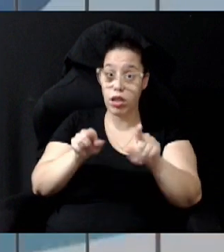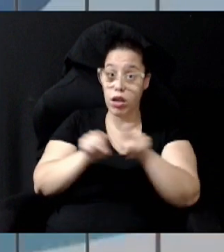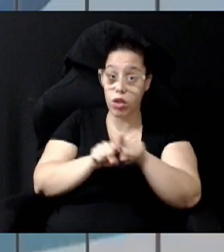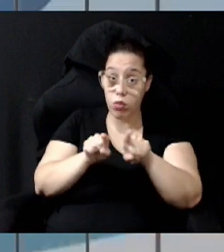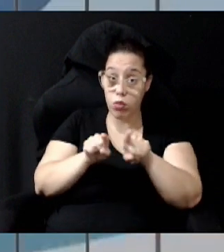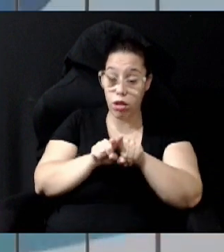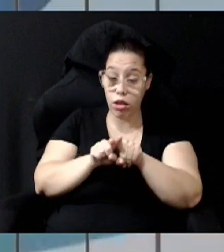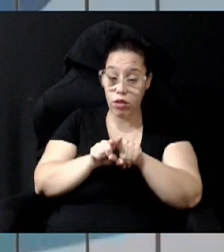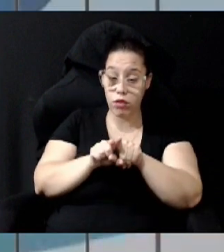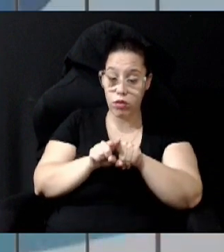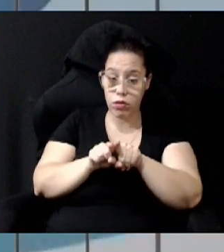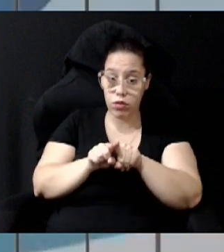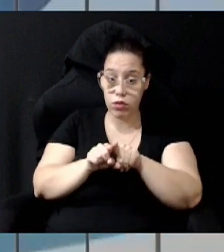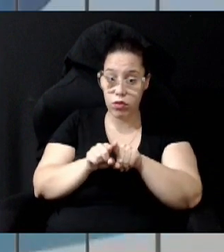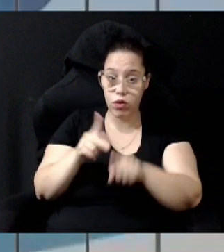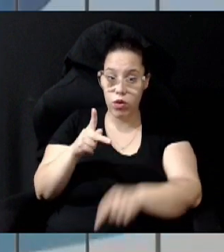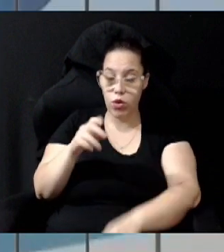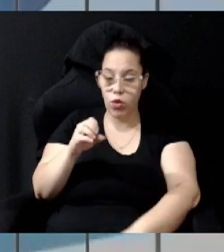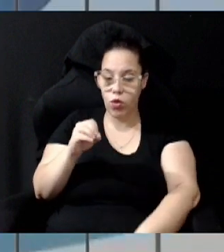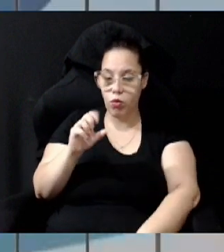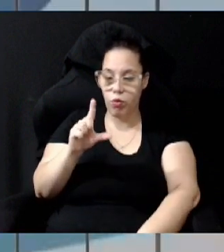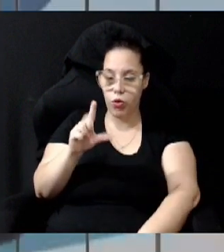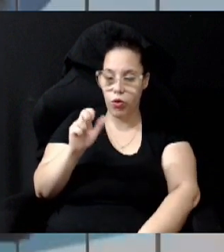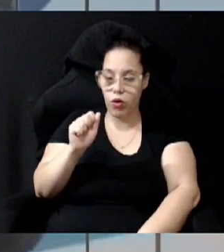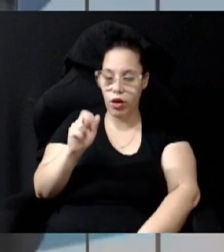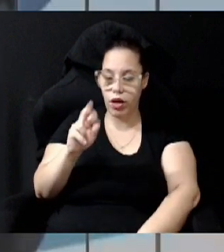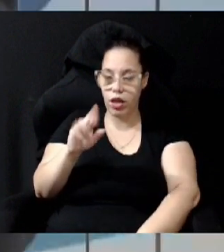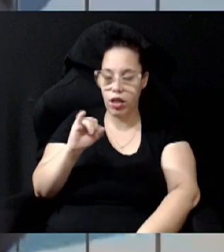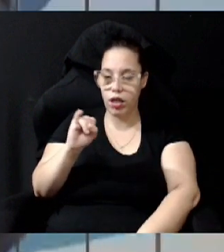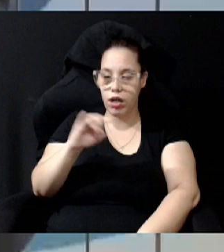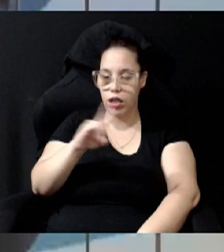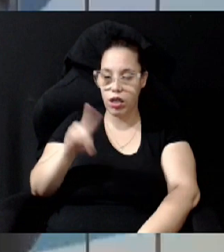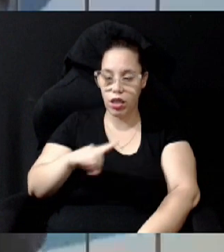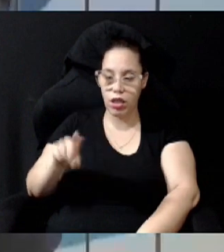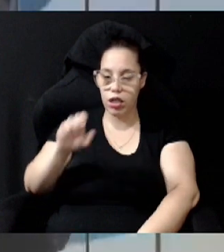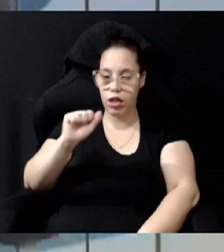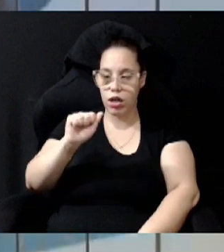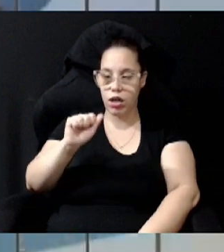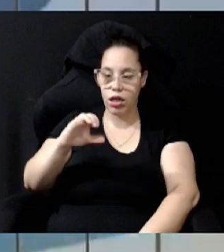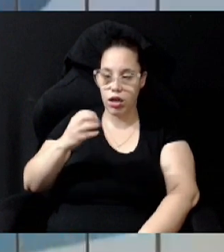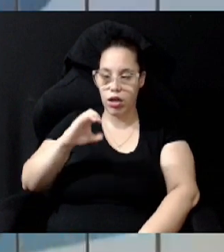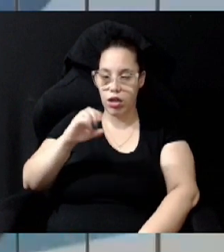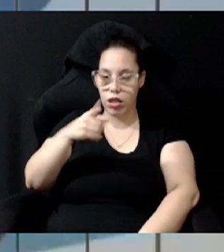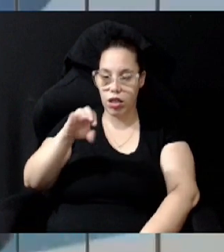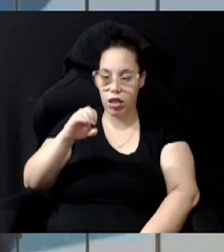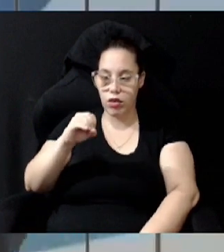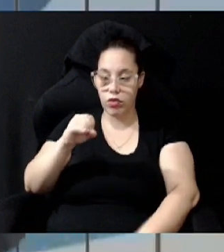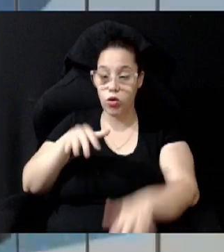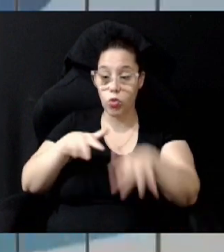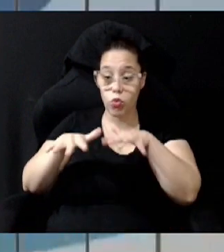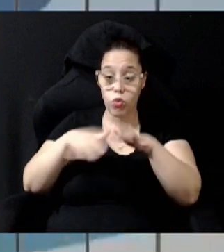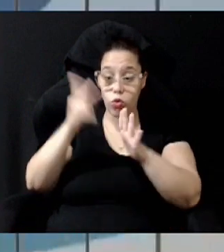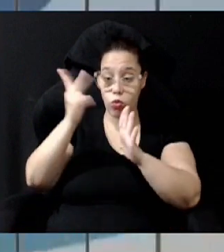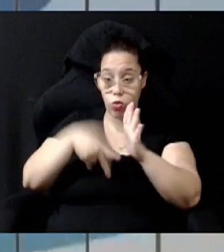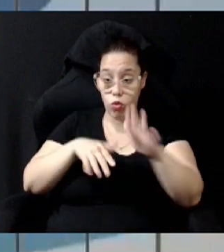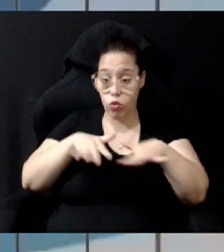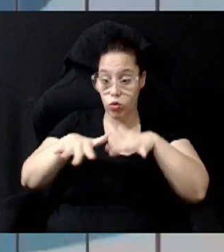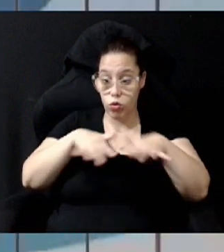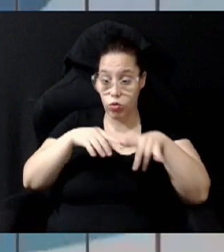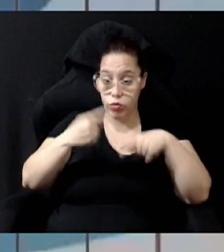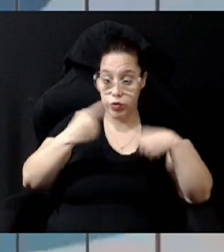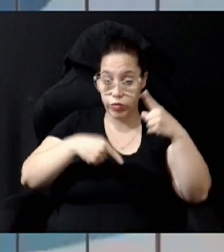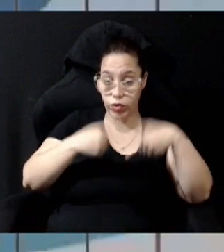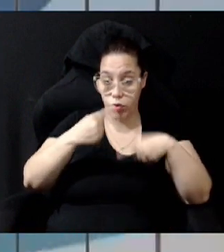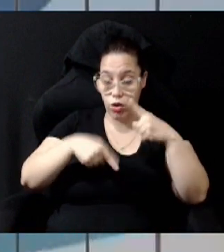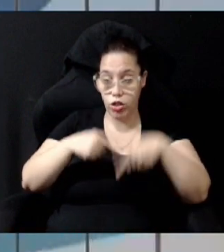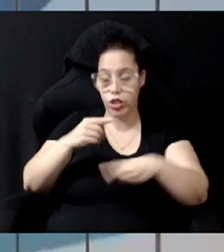a polarização, ela é própria do movimento político, é própria da política. Mas